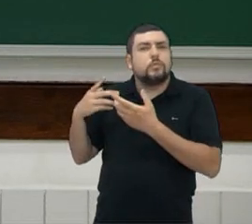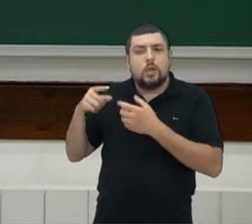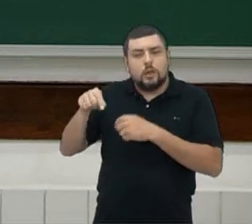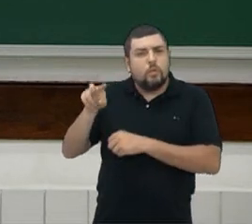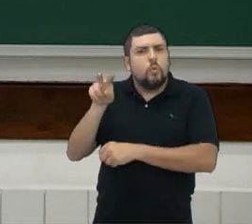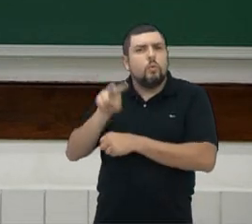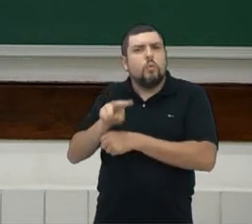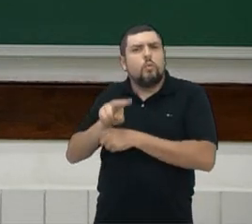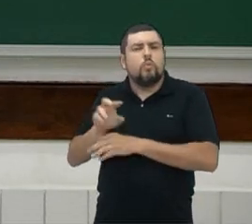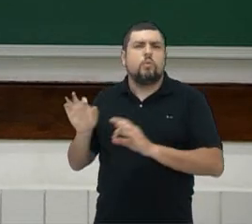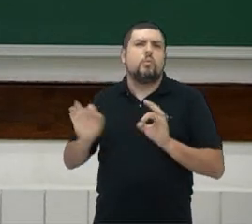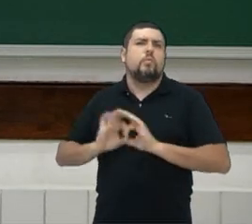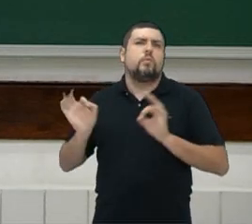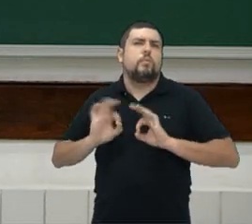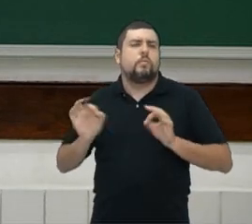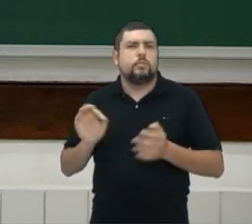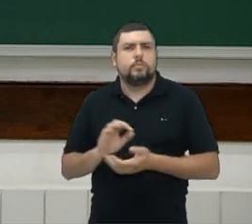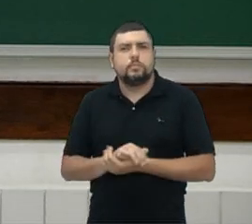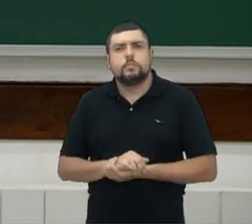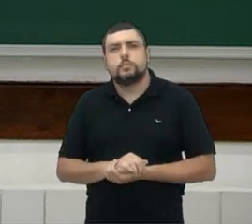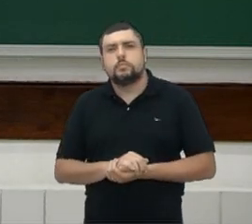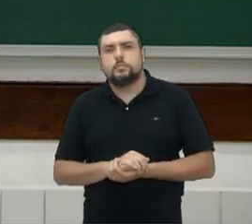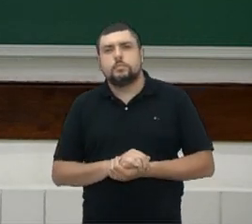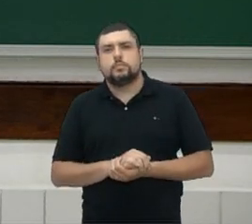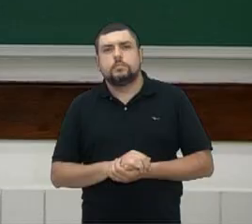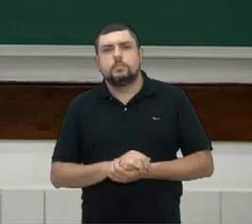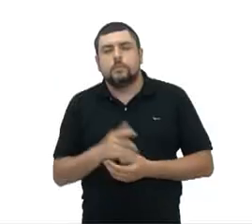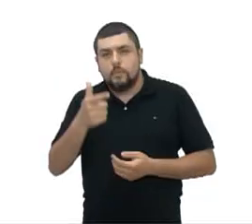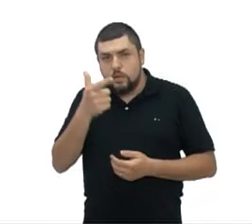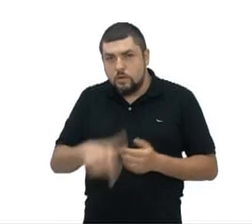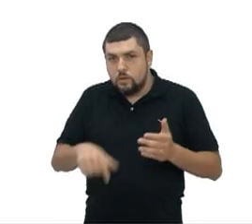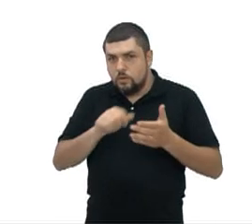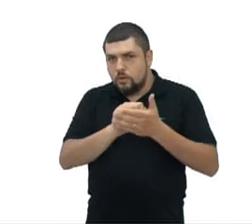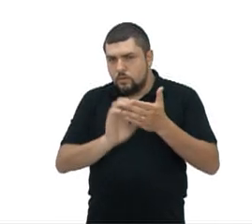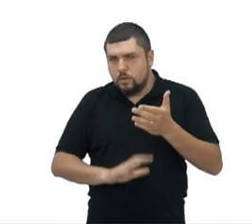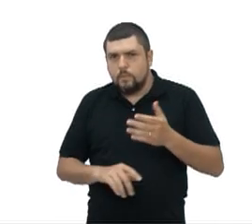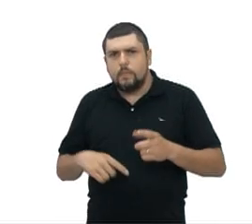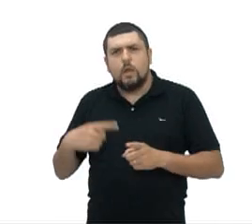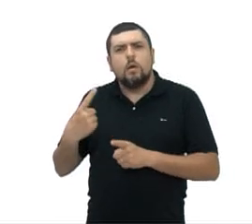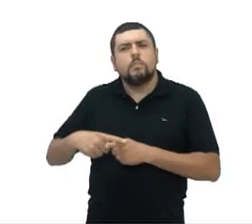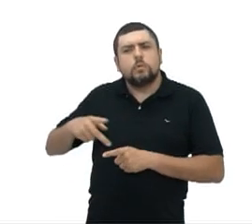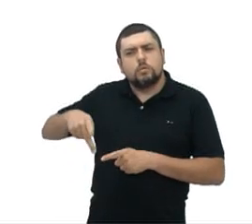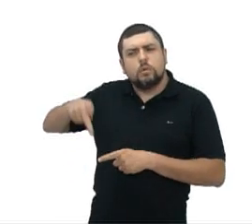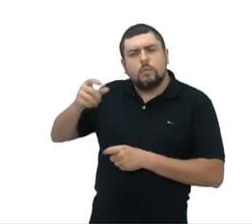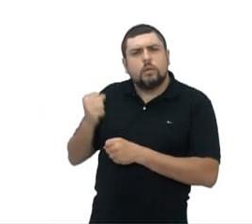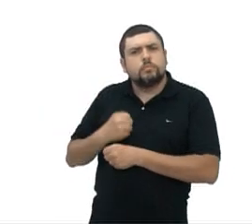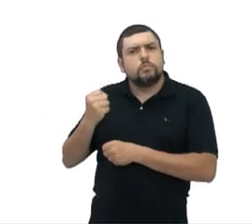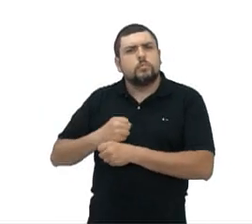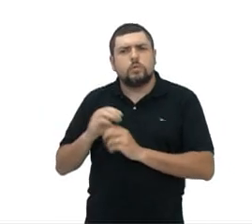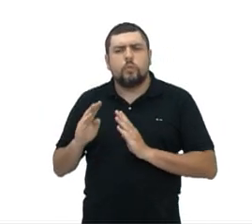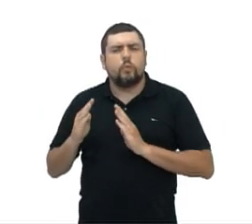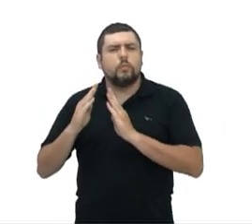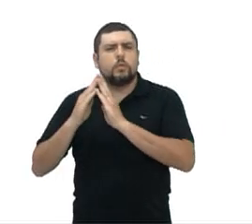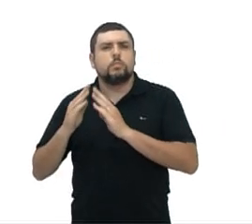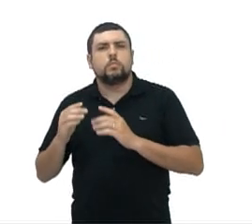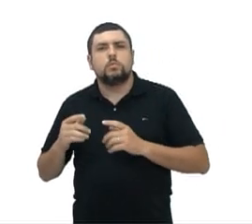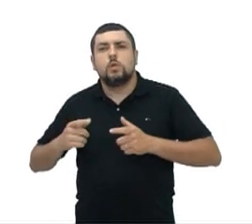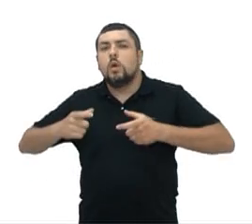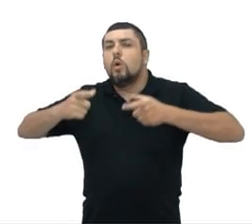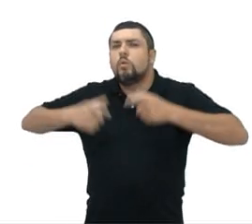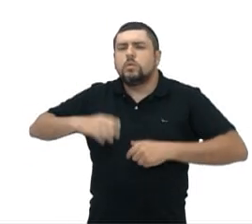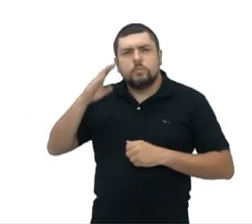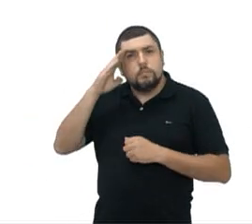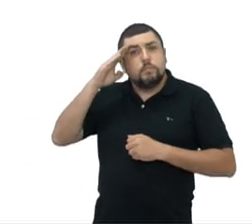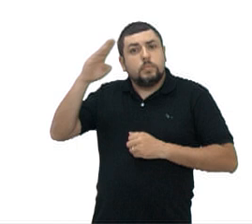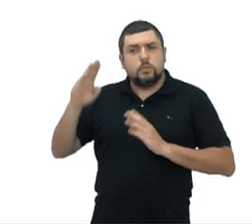não se preservou, não deixaram. Mais uma atividade. Por que os cuxitas construíam as pirâmides? Onde estão localizadas as